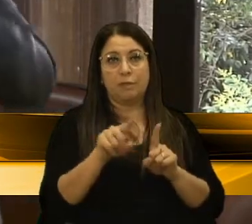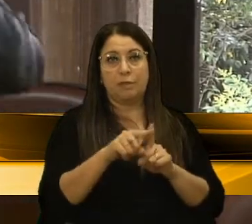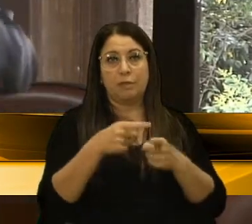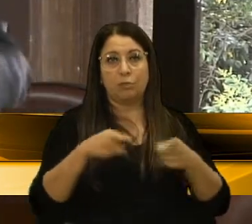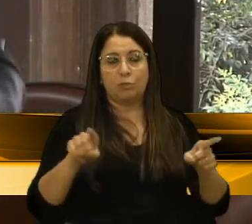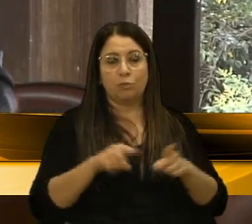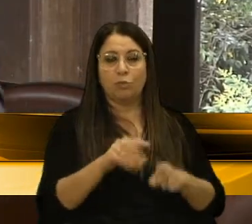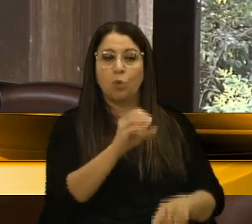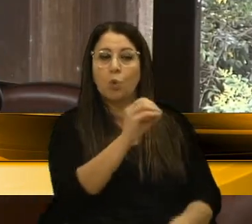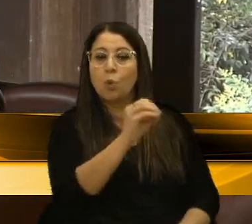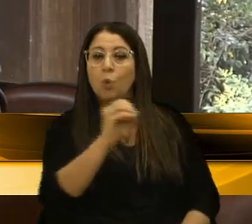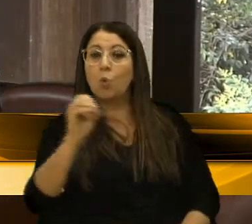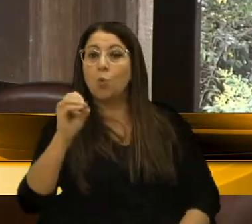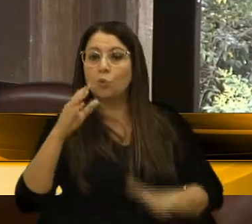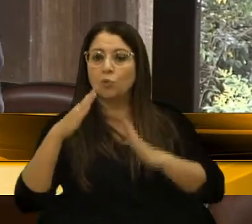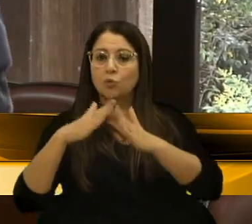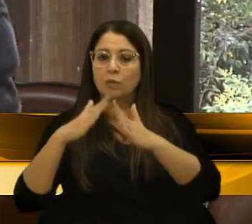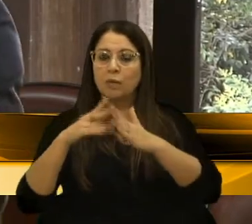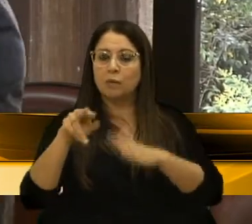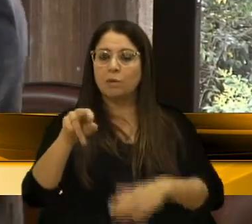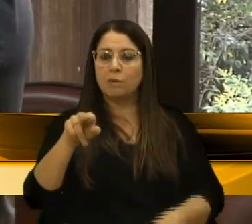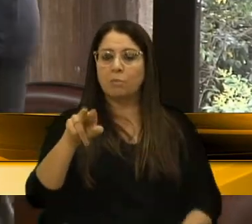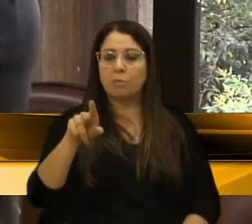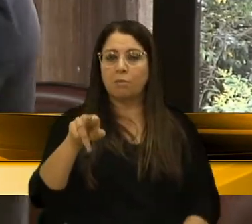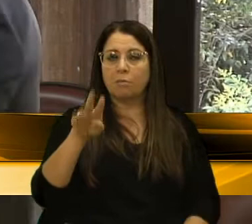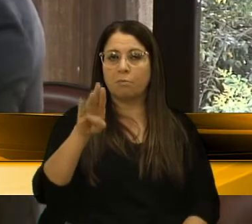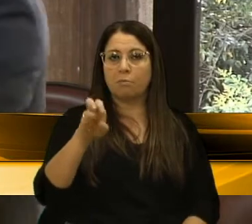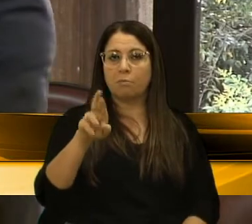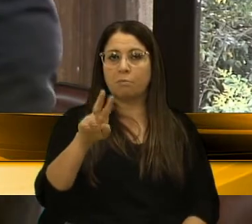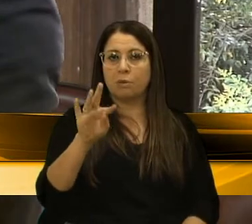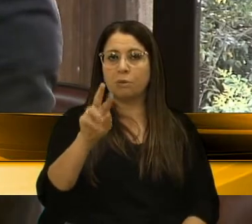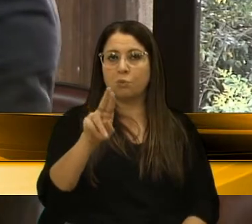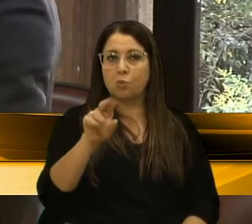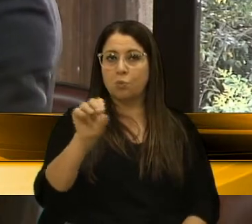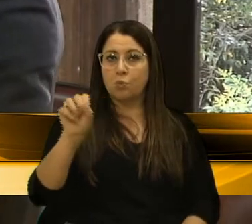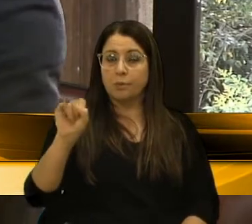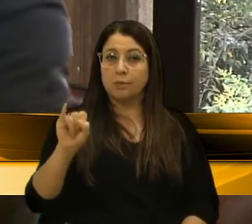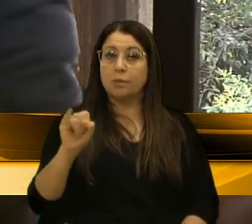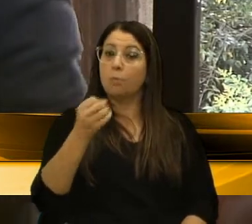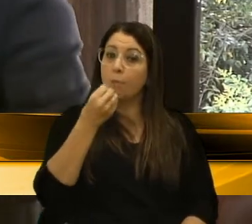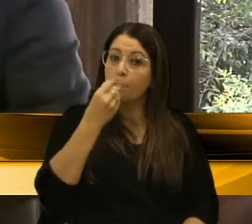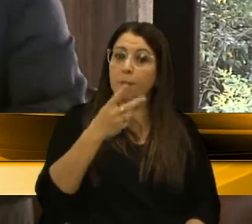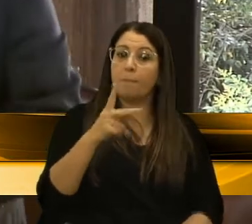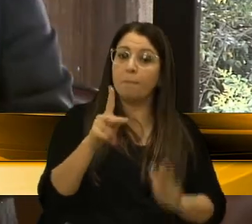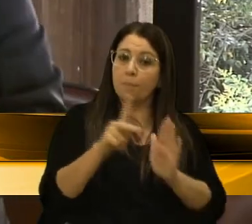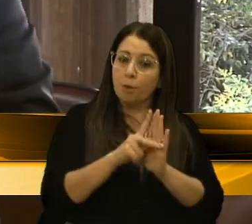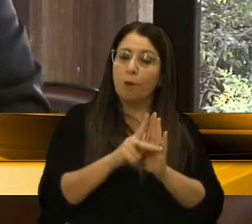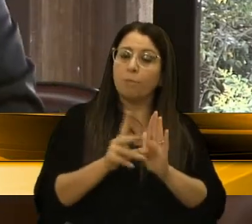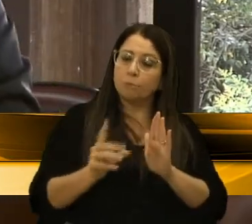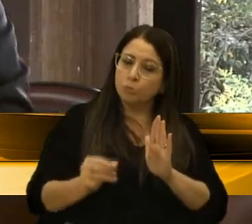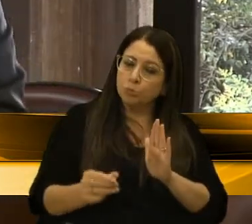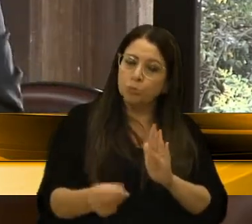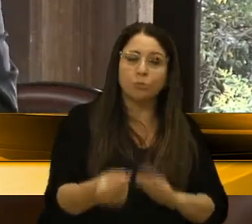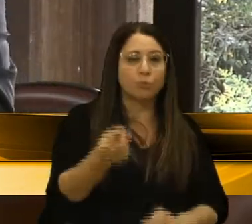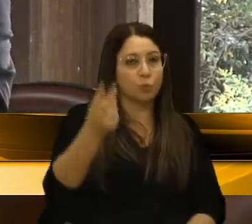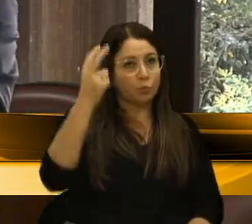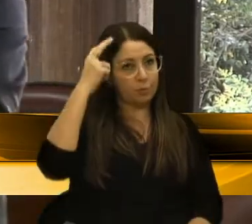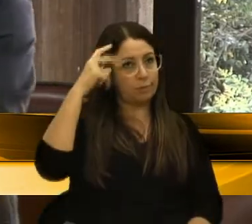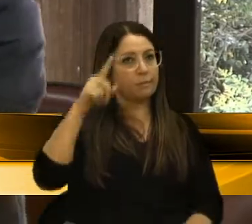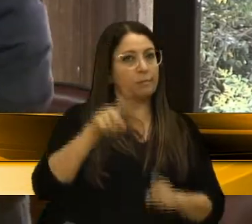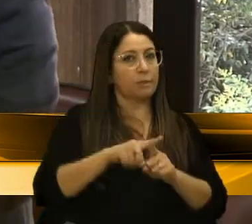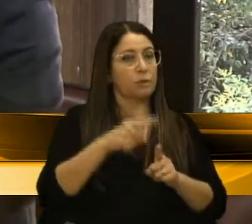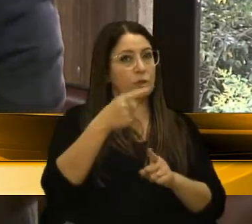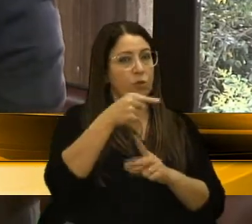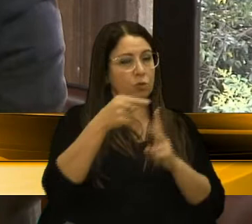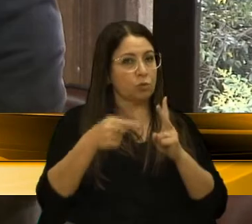de Casa, dos irmãos Bertucci, como um bem cultural de natureza imaterial. Tivemos outros dois,